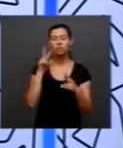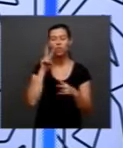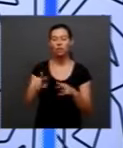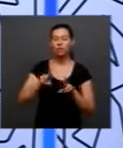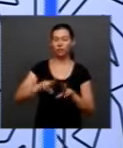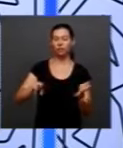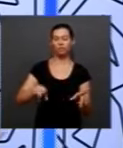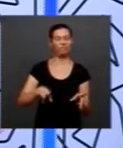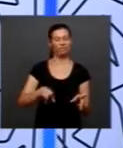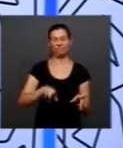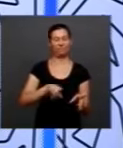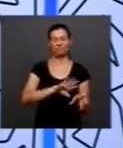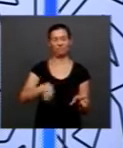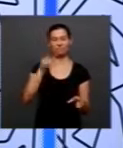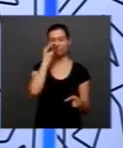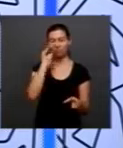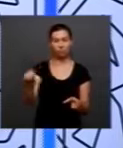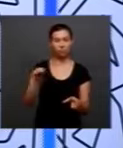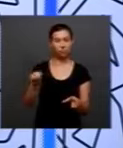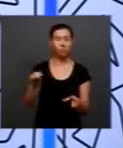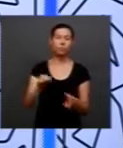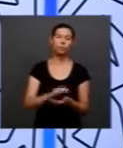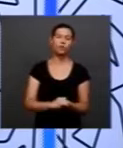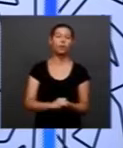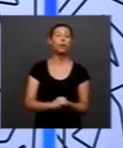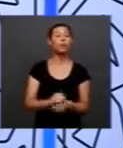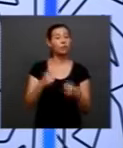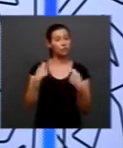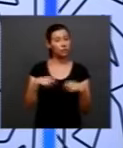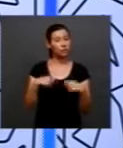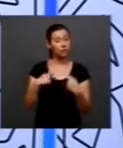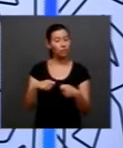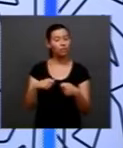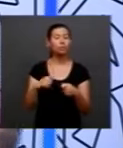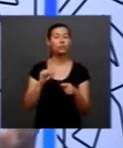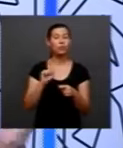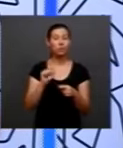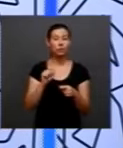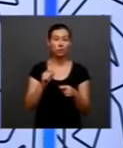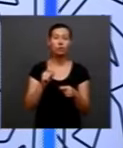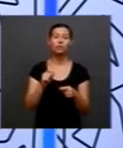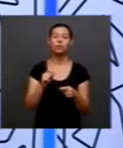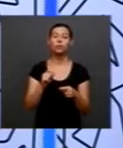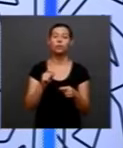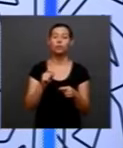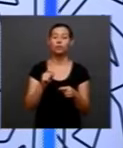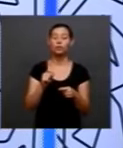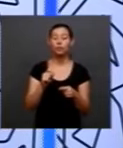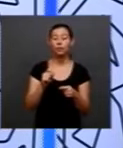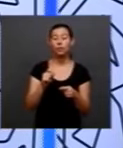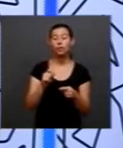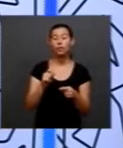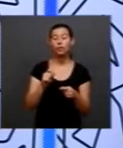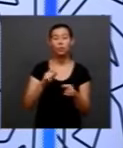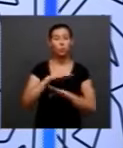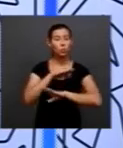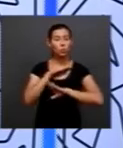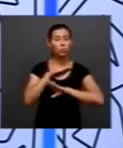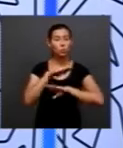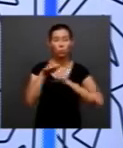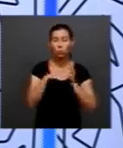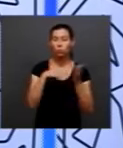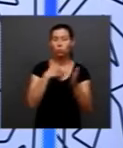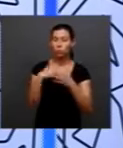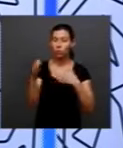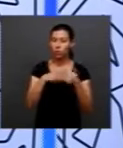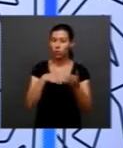de um outro, para além daquilo que considero normal. Ou seja, todas as possibilidades são viáveis se a gente começar